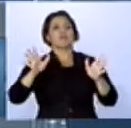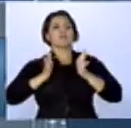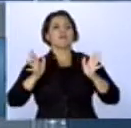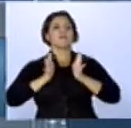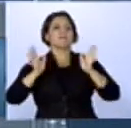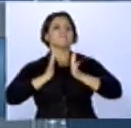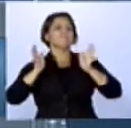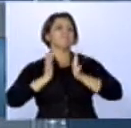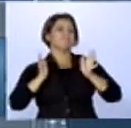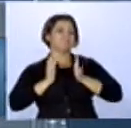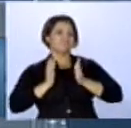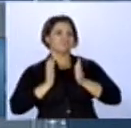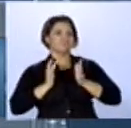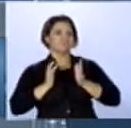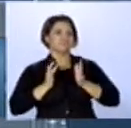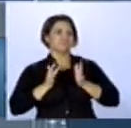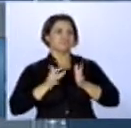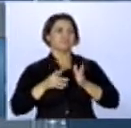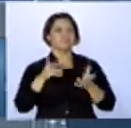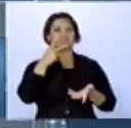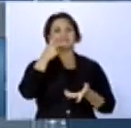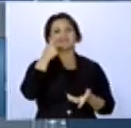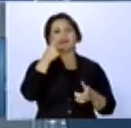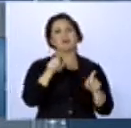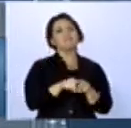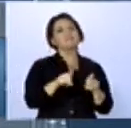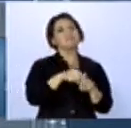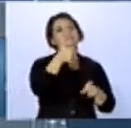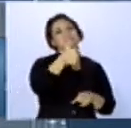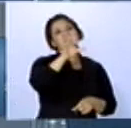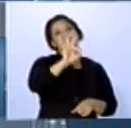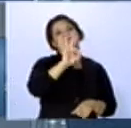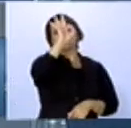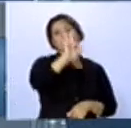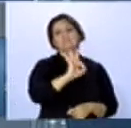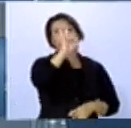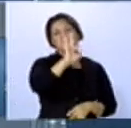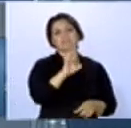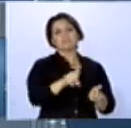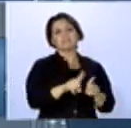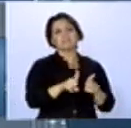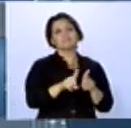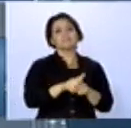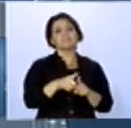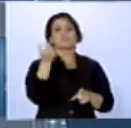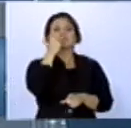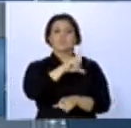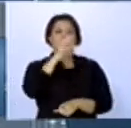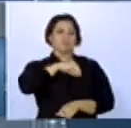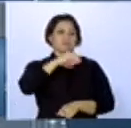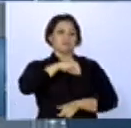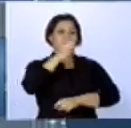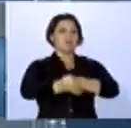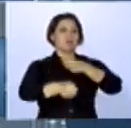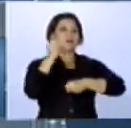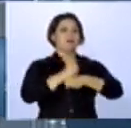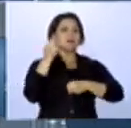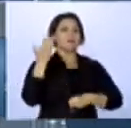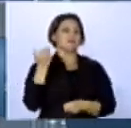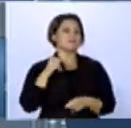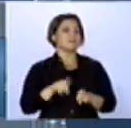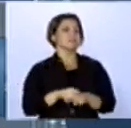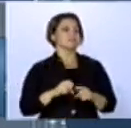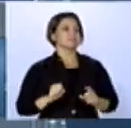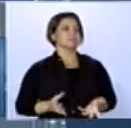hoje é a proibição de 10% dos recursos ou Feliz no ano anterior então se eu